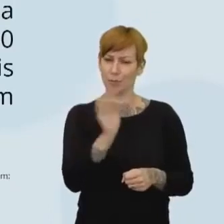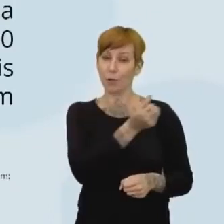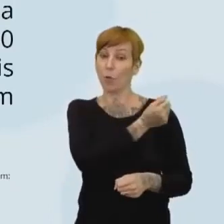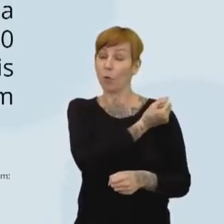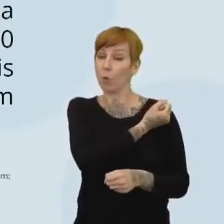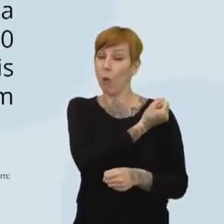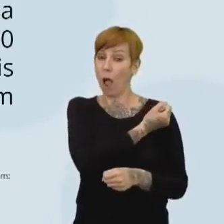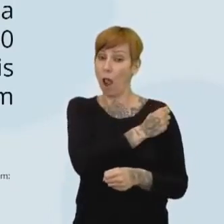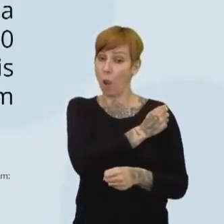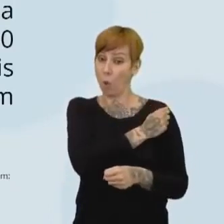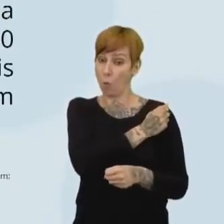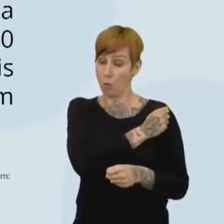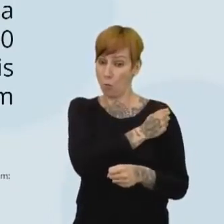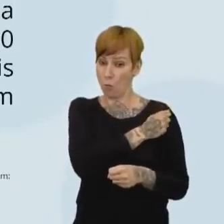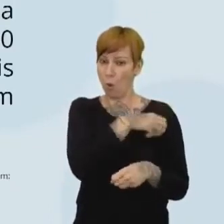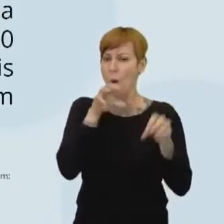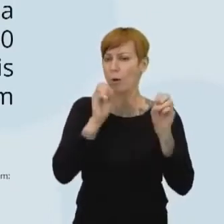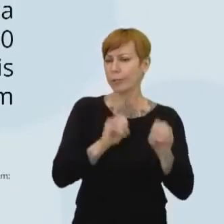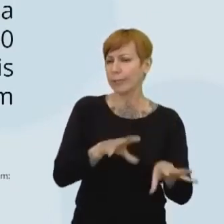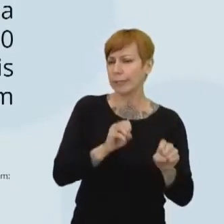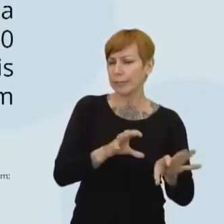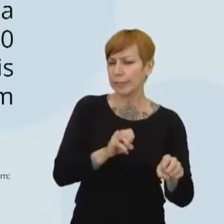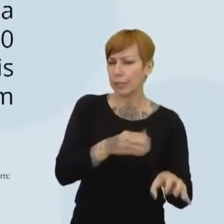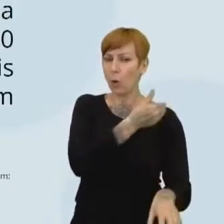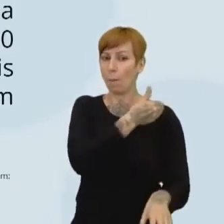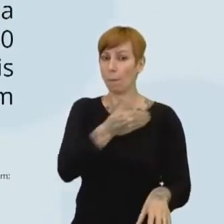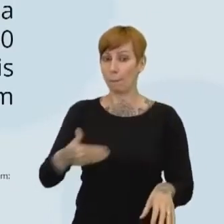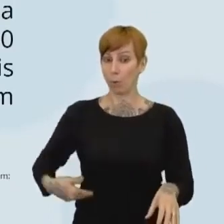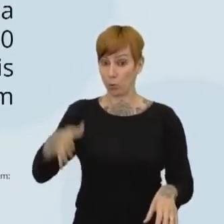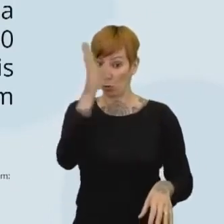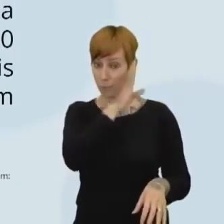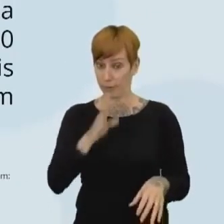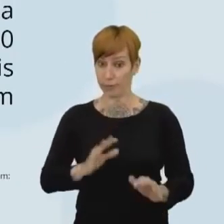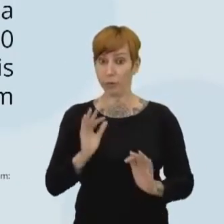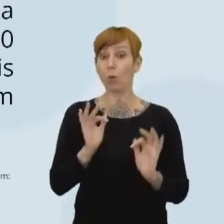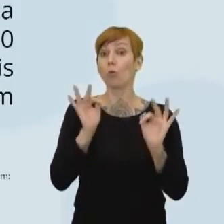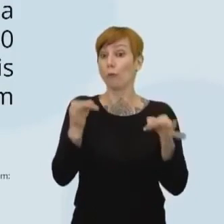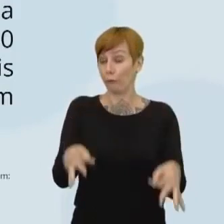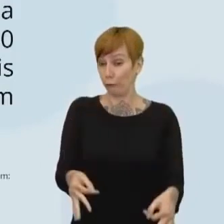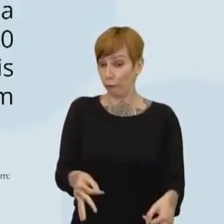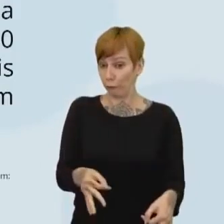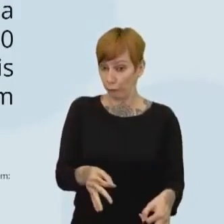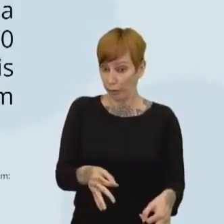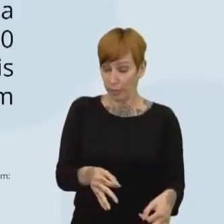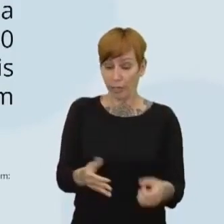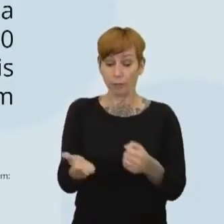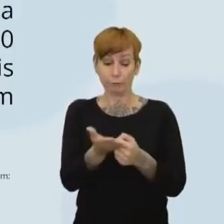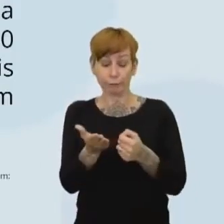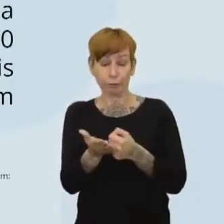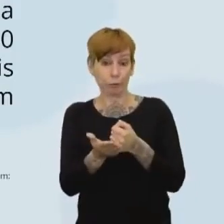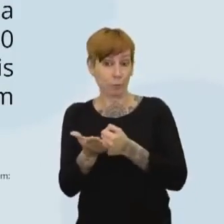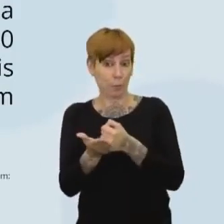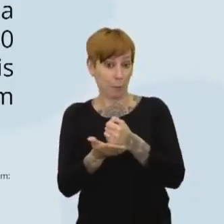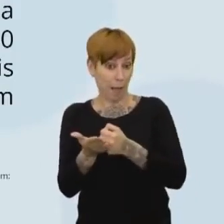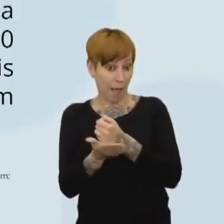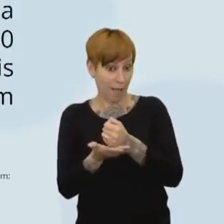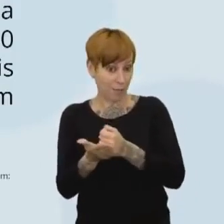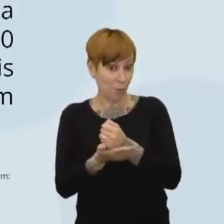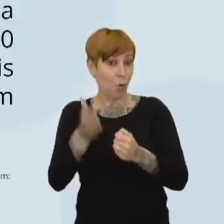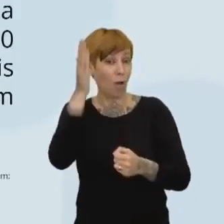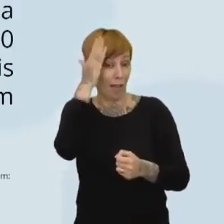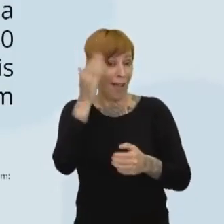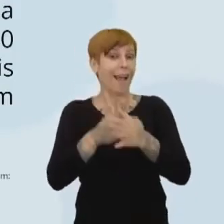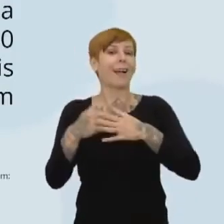ensino público brasileiro chegaram ao final do ensino fundamental com habilidades avançadas de